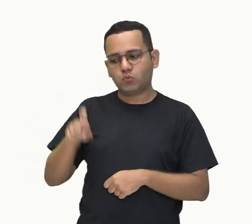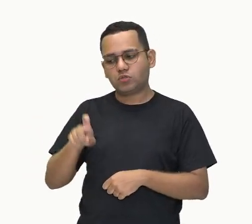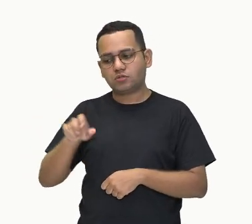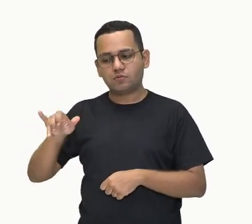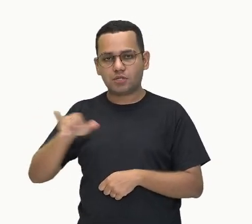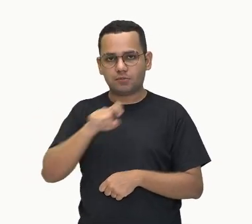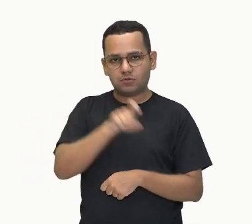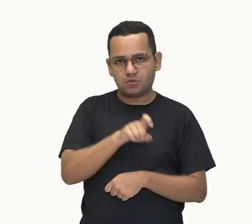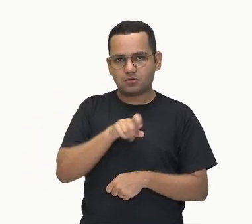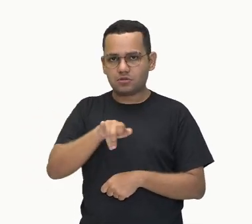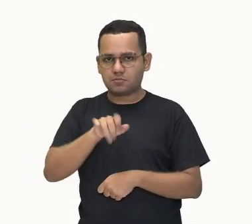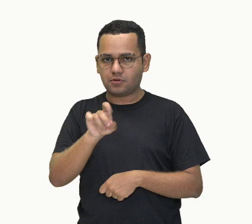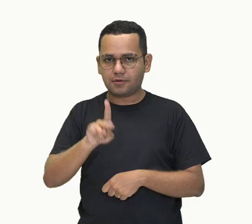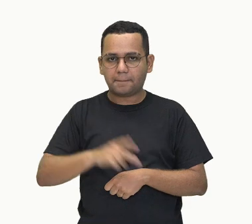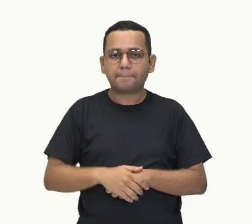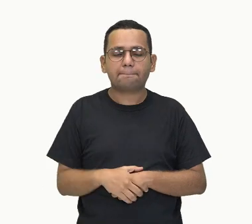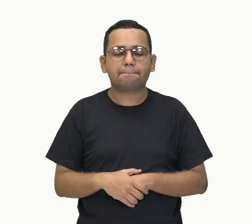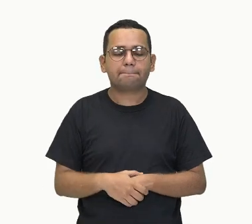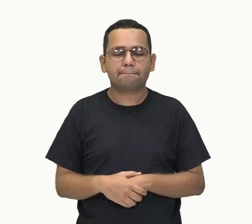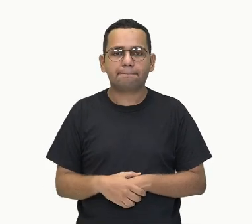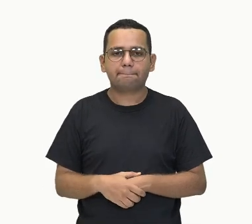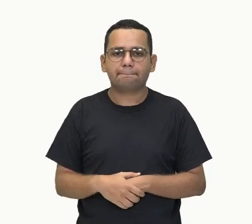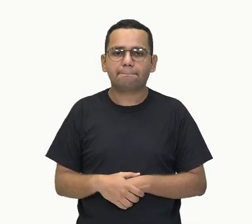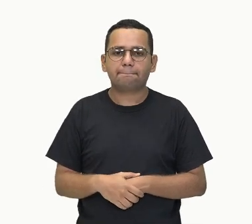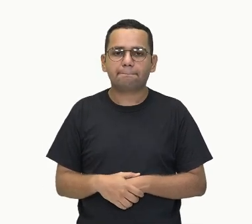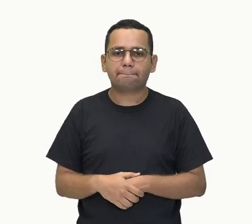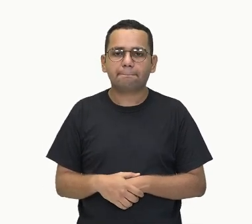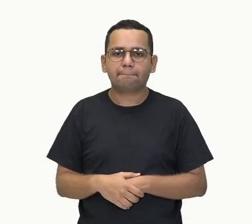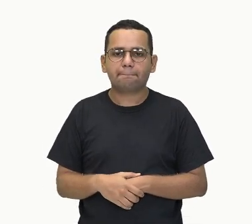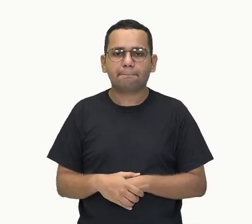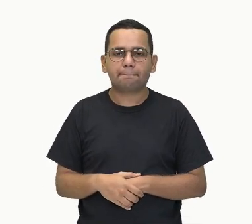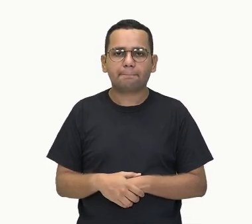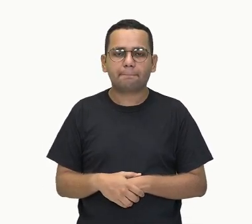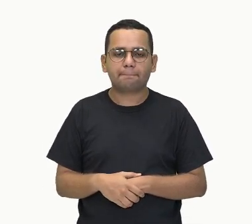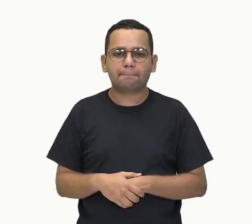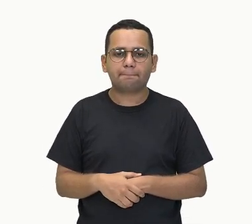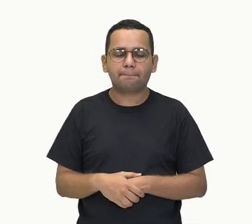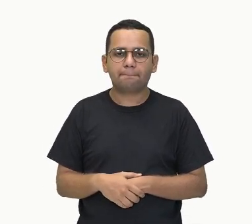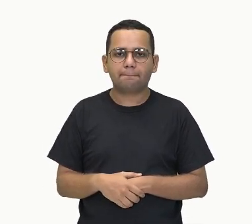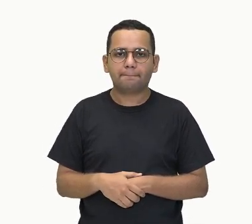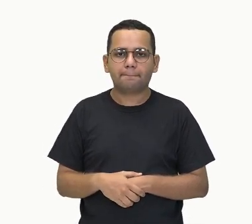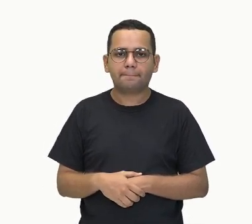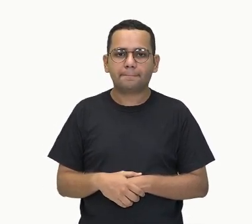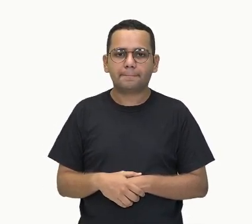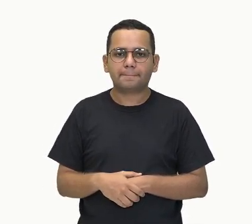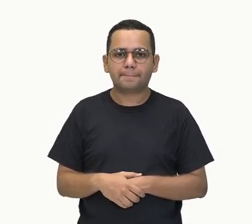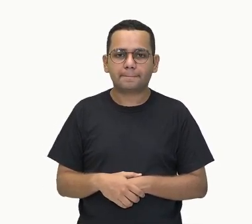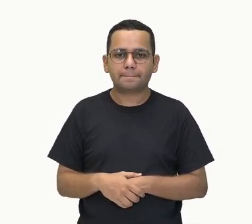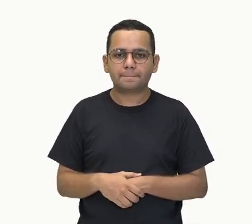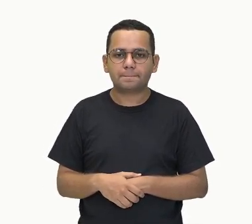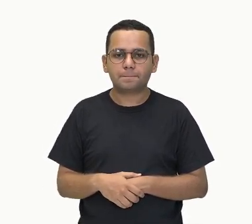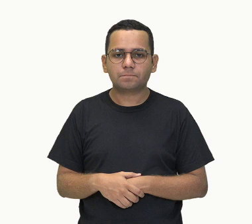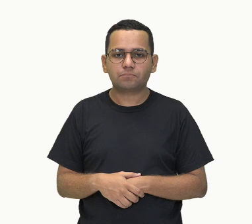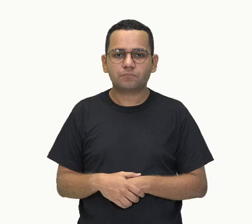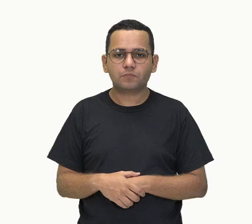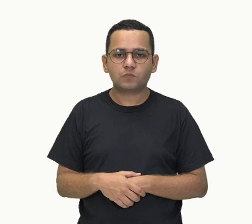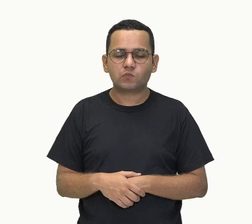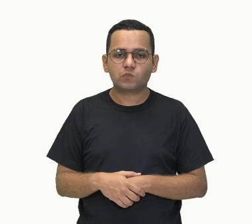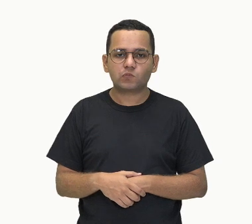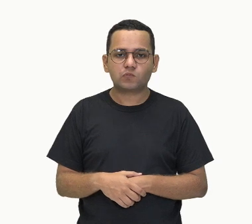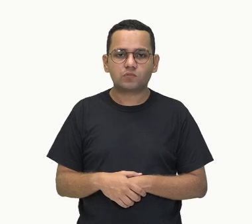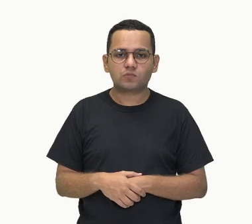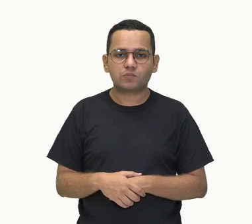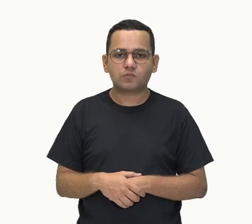caso aí, a gente está diante de um daqueles três